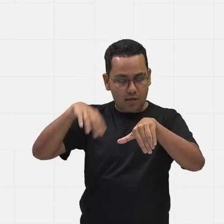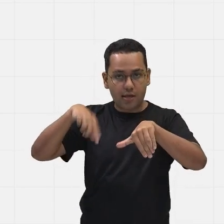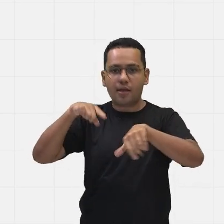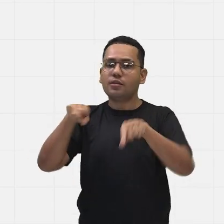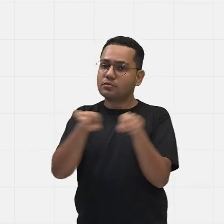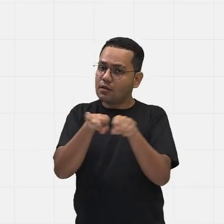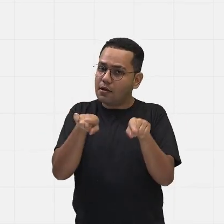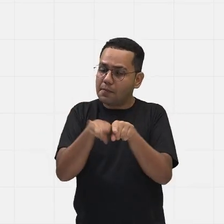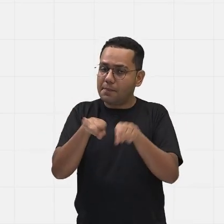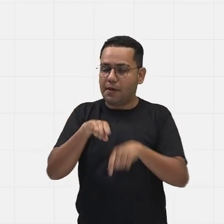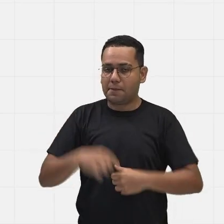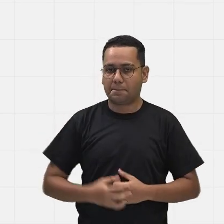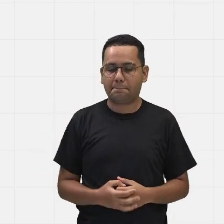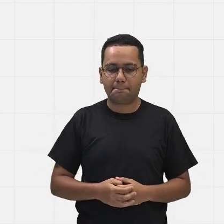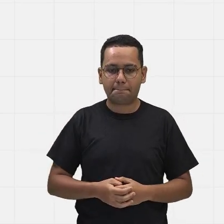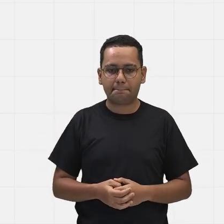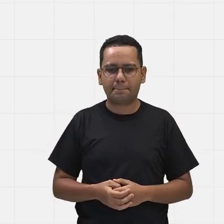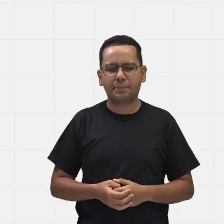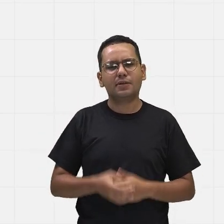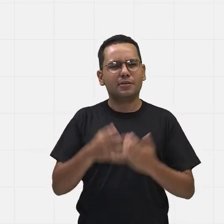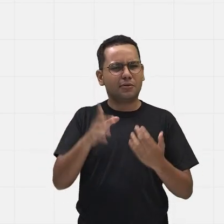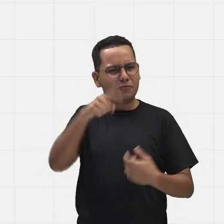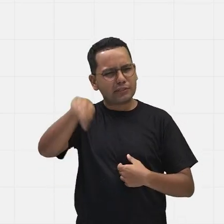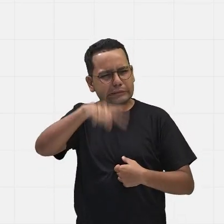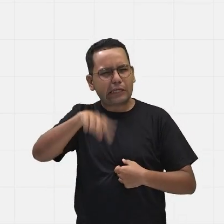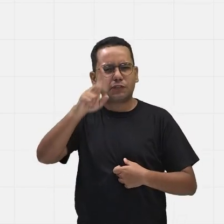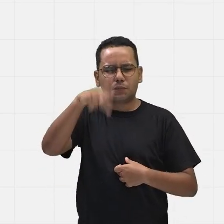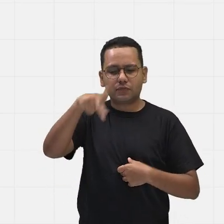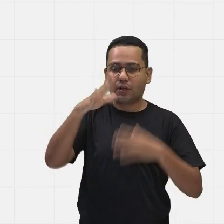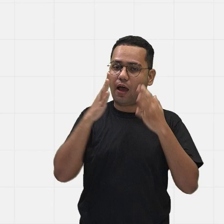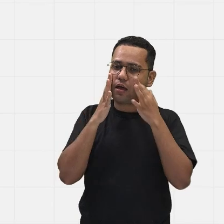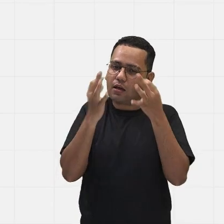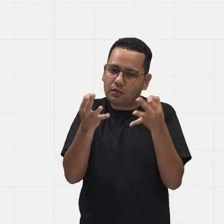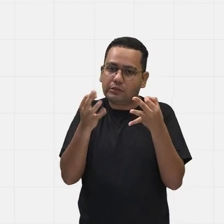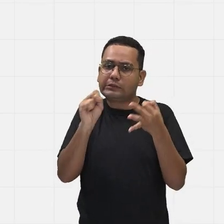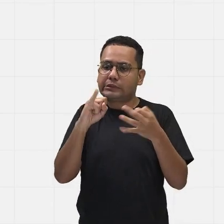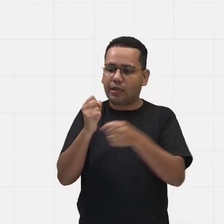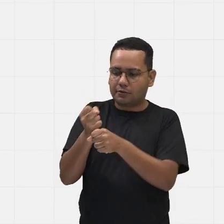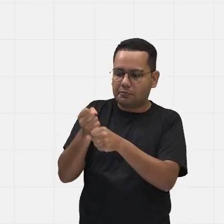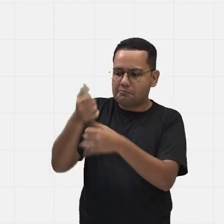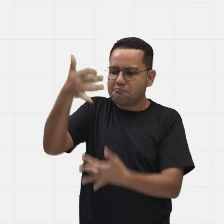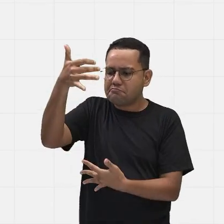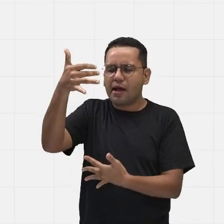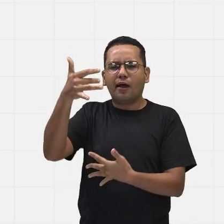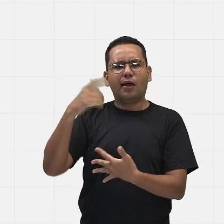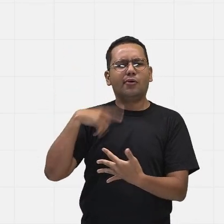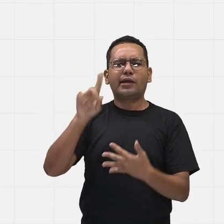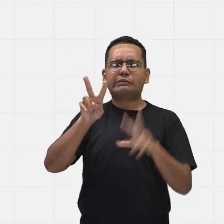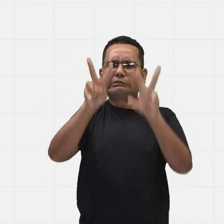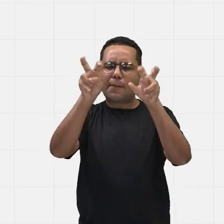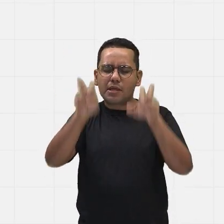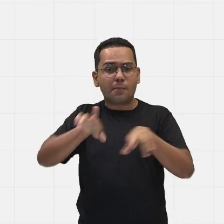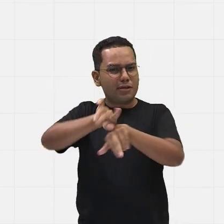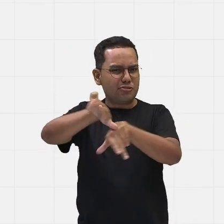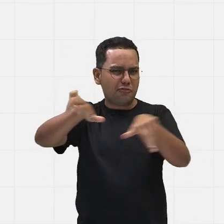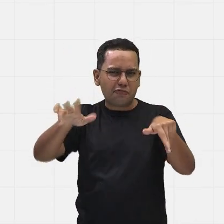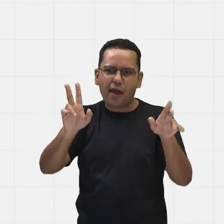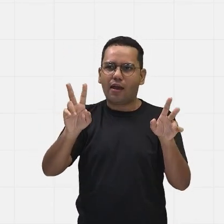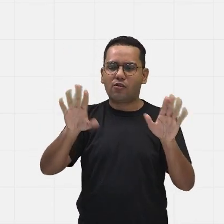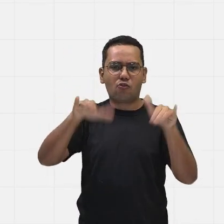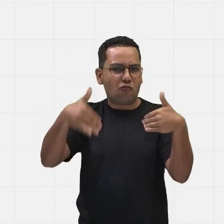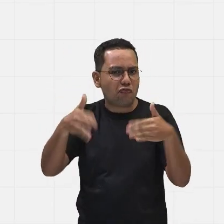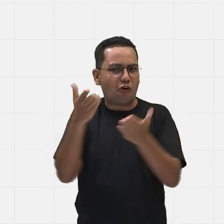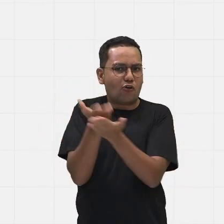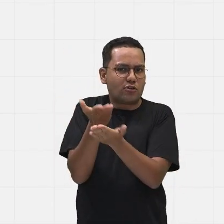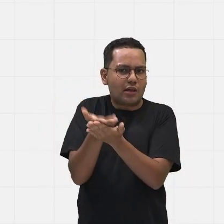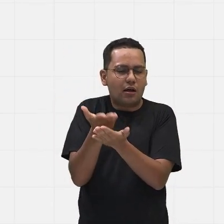às conversas paralelas, tá bom? Em relação ao chat. E aí, que você use